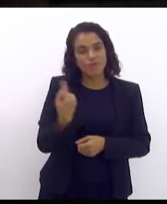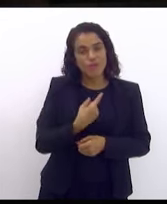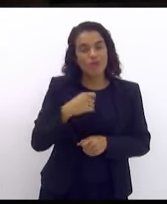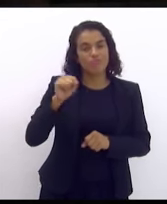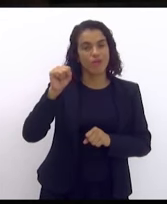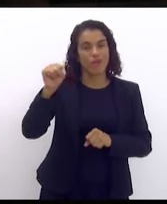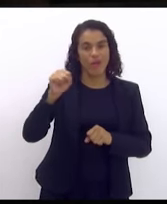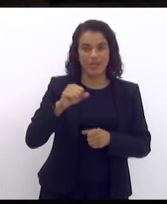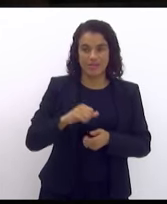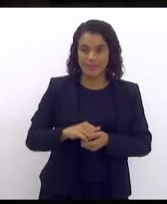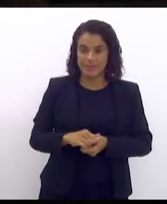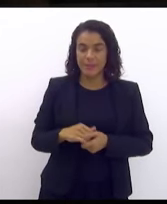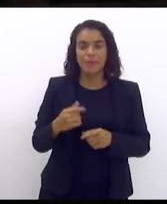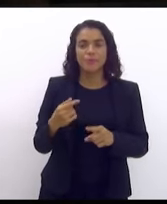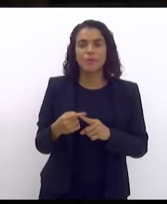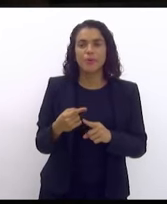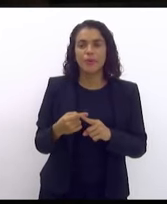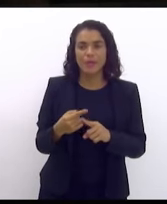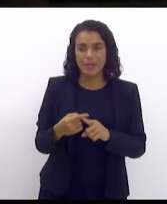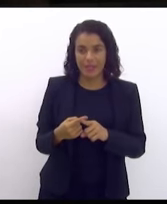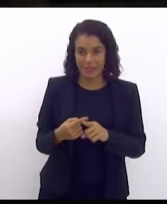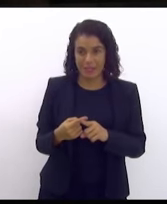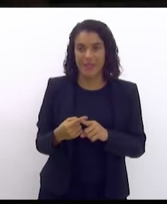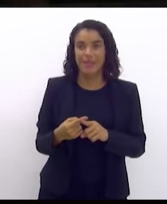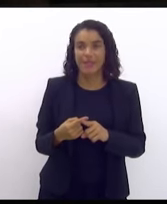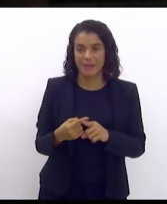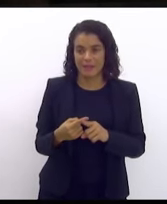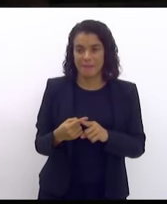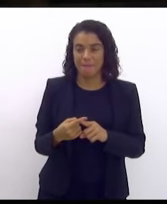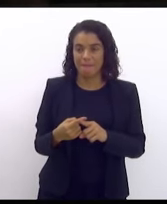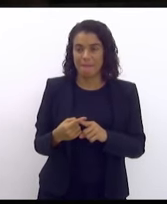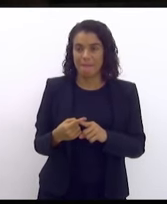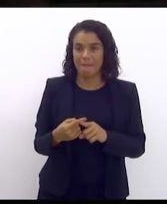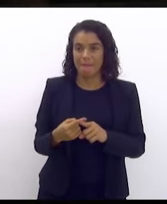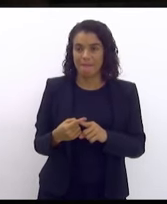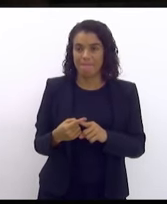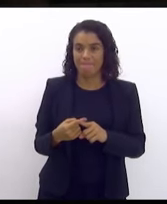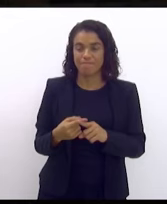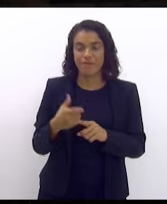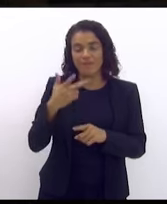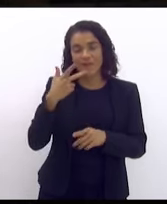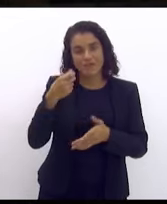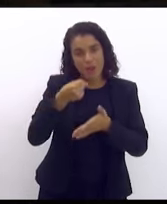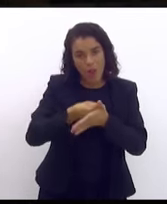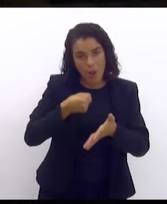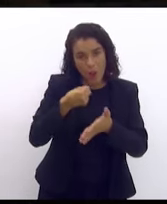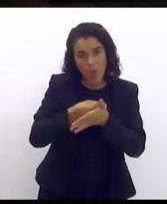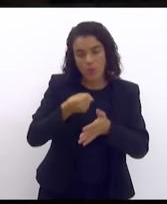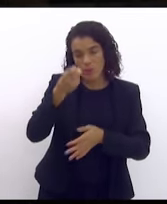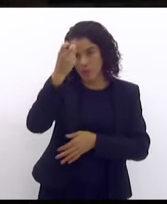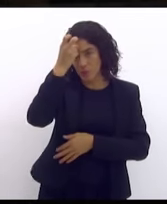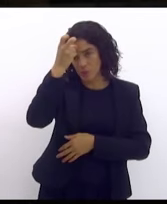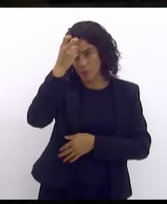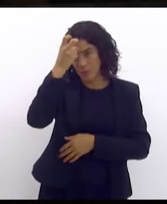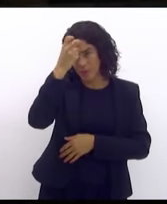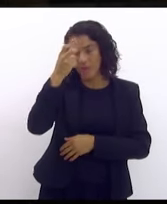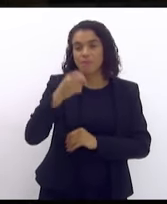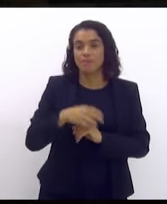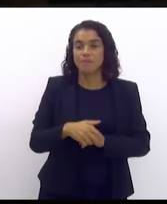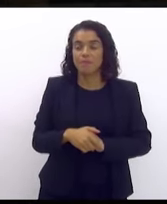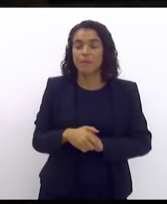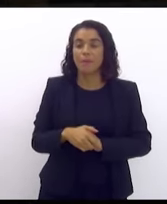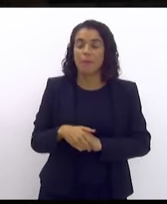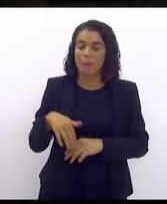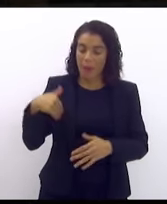heróis porque se trouxermos a luta de zumbi para os tempos